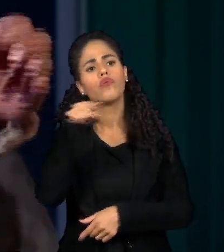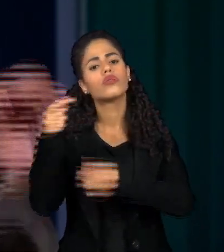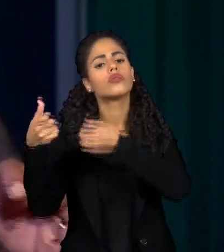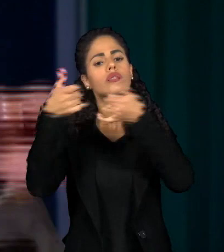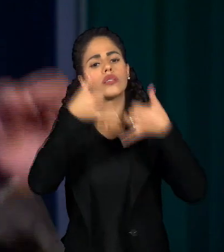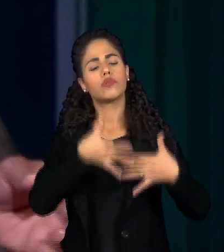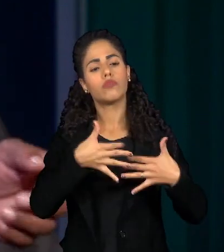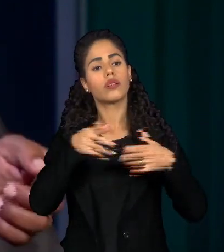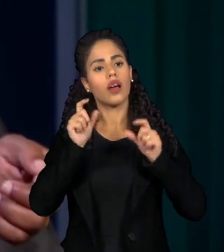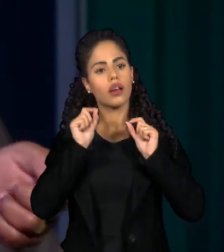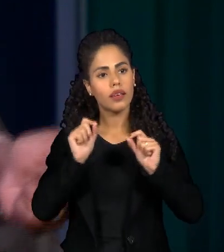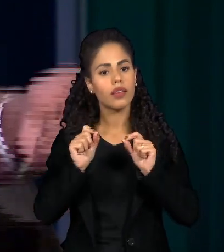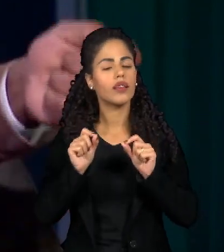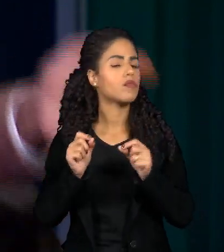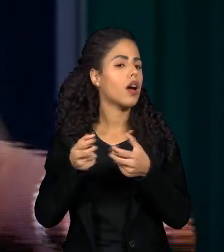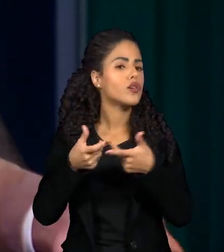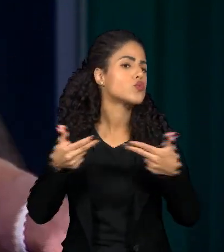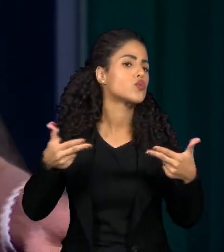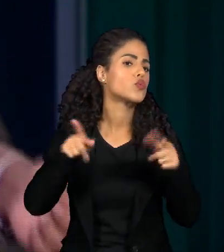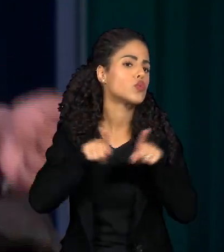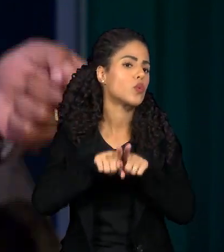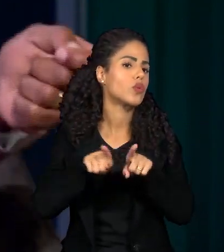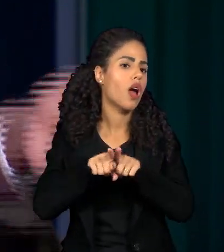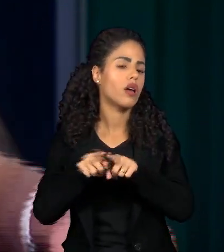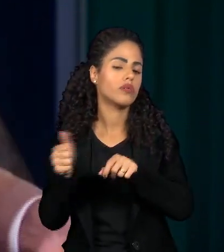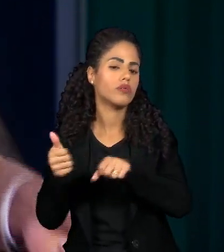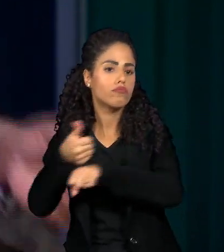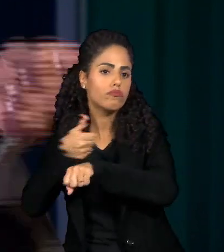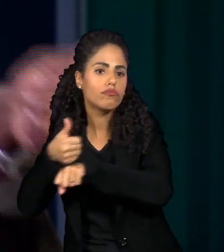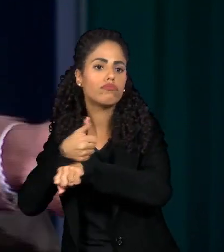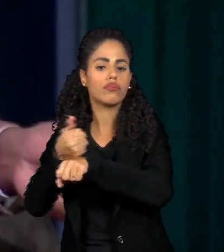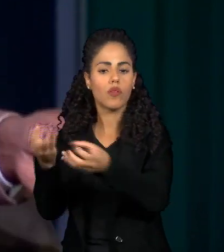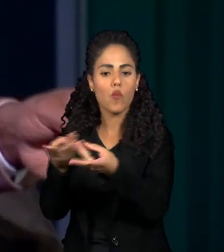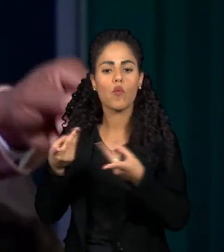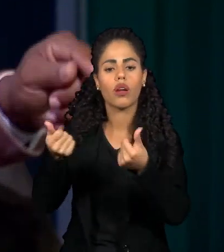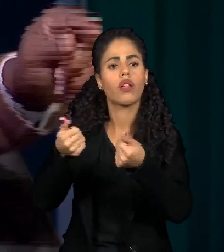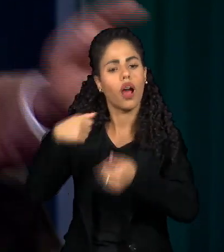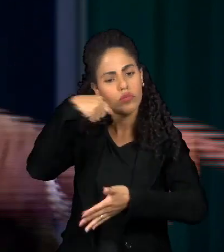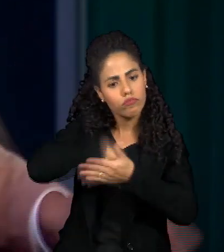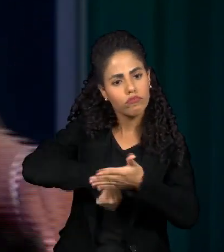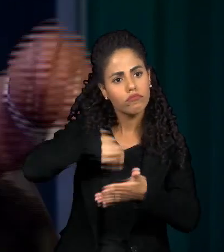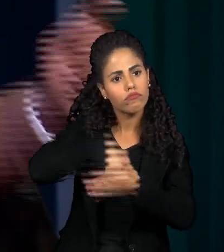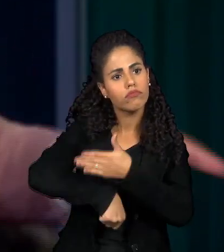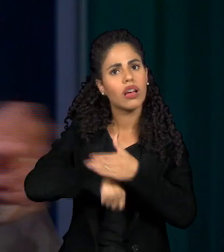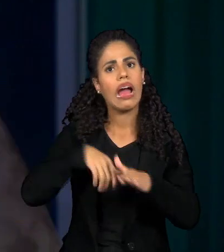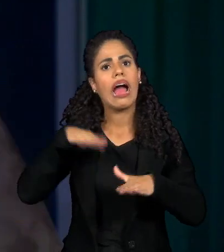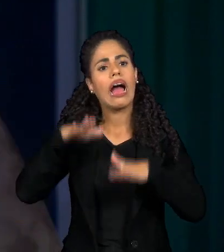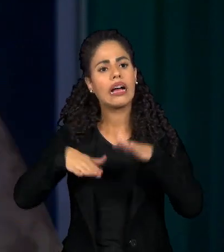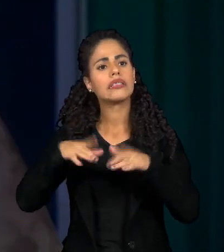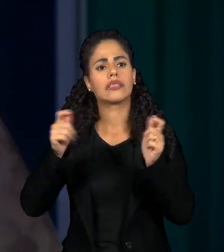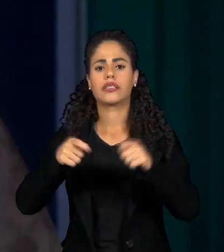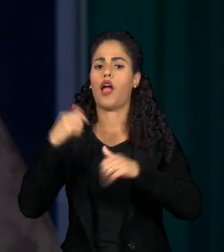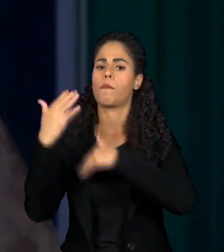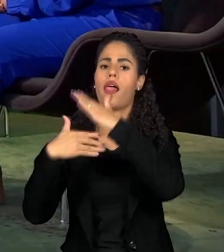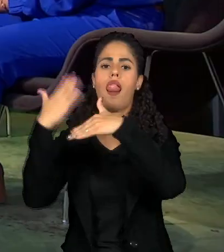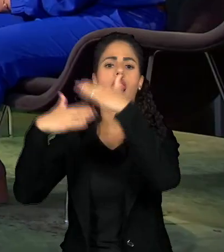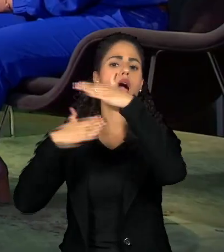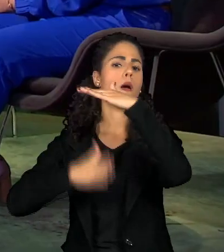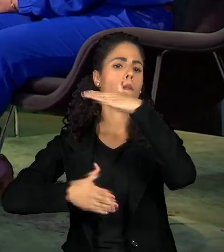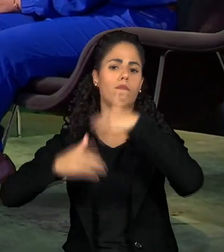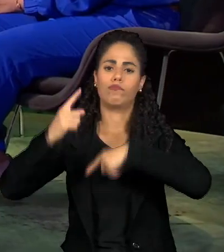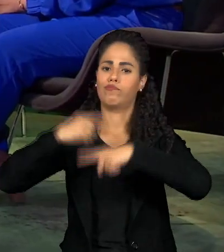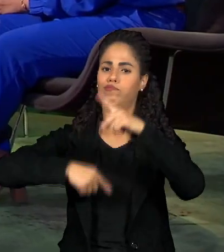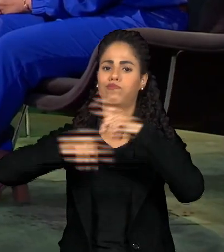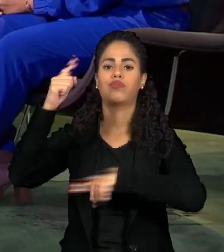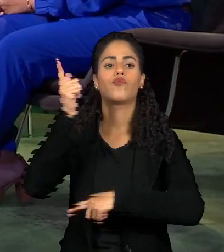dizendo que, apesar dos pesares, com profissionalismo, com competência, com persistência, é possível superar esses limites, é isso?